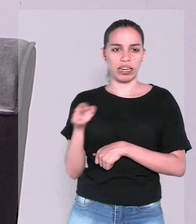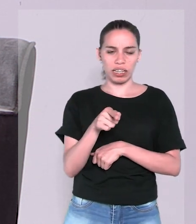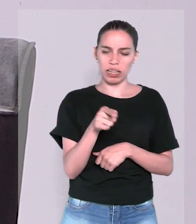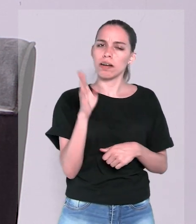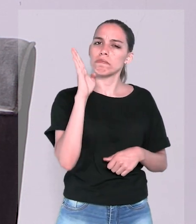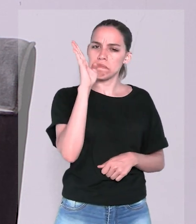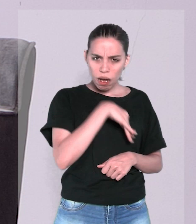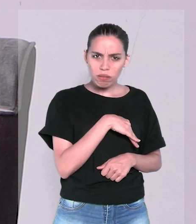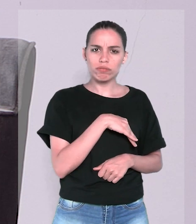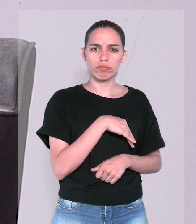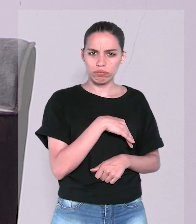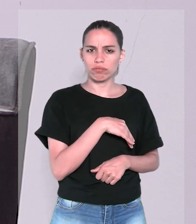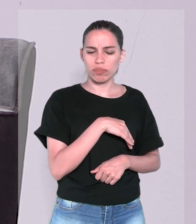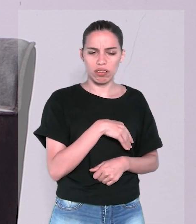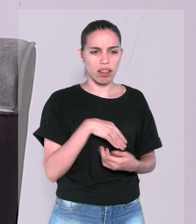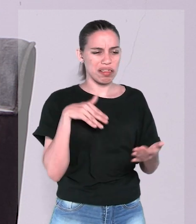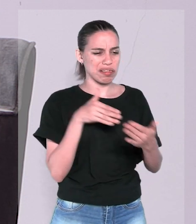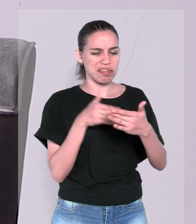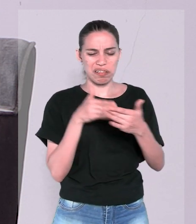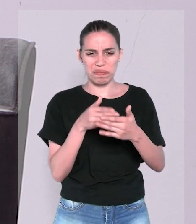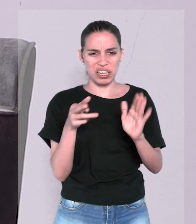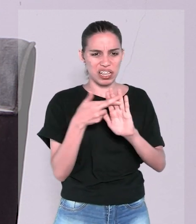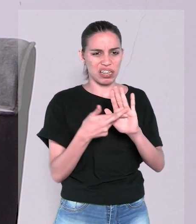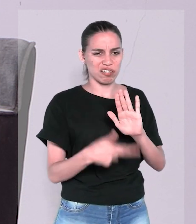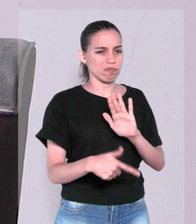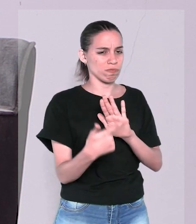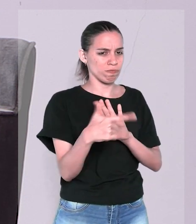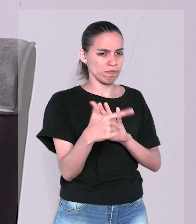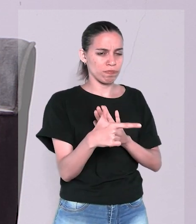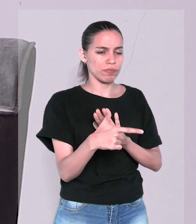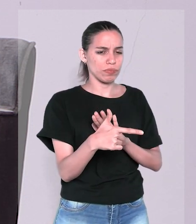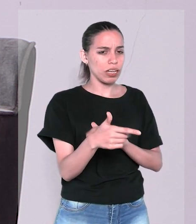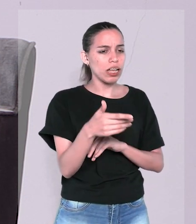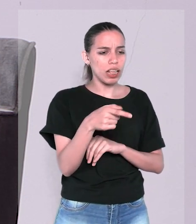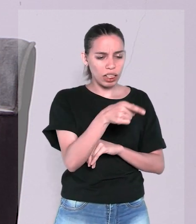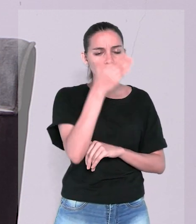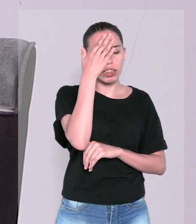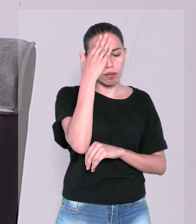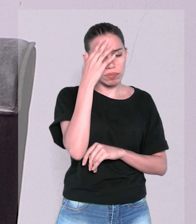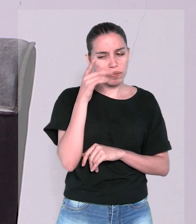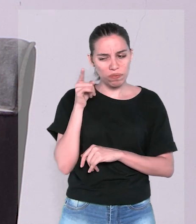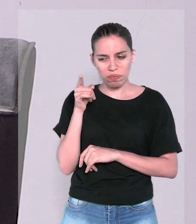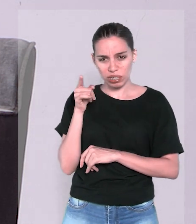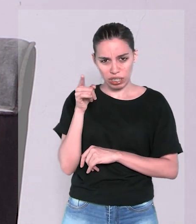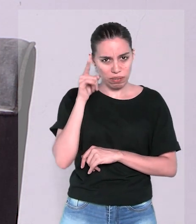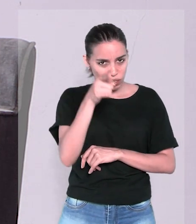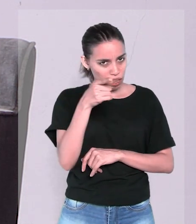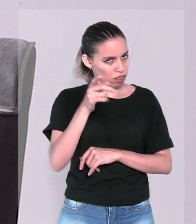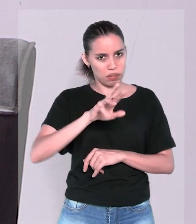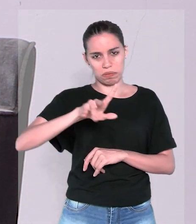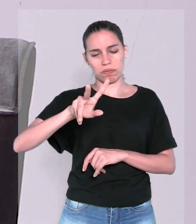Um adolescente me disse, eu passei muito tempo me cortando, hoje não me corto mais. Mas